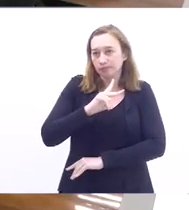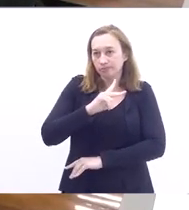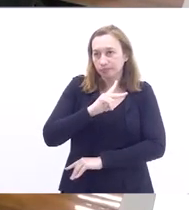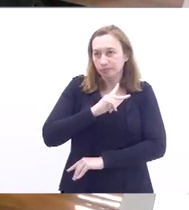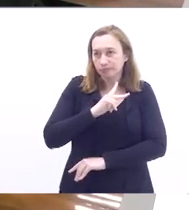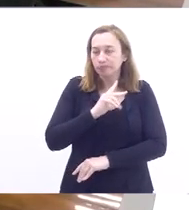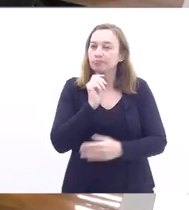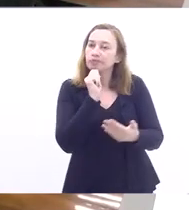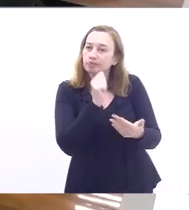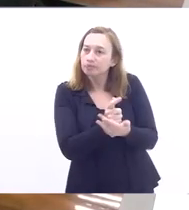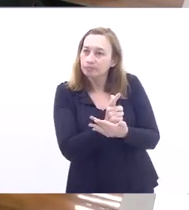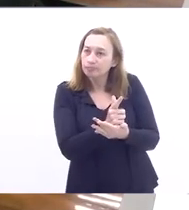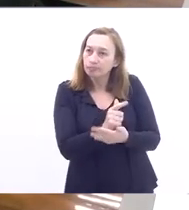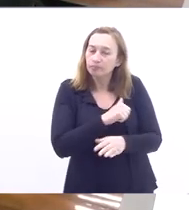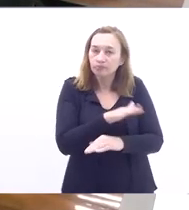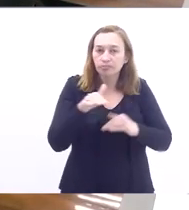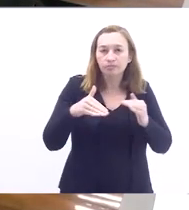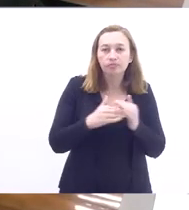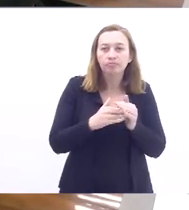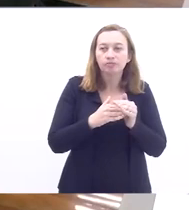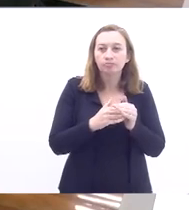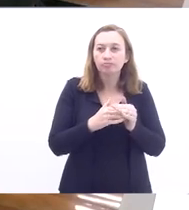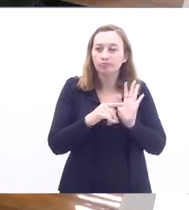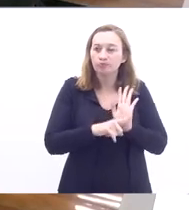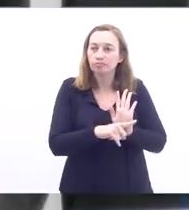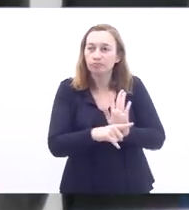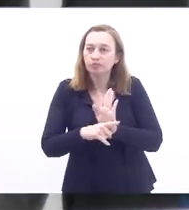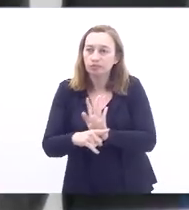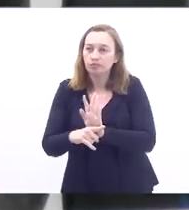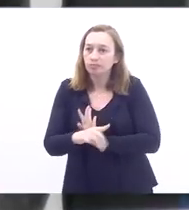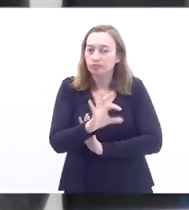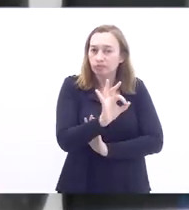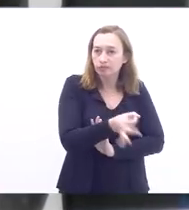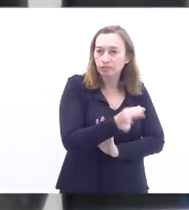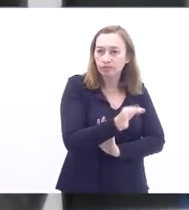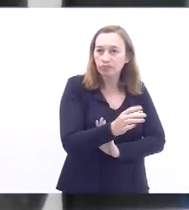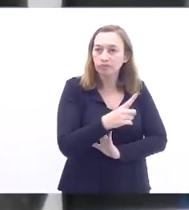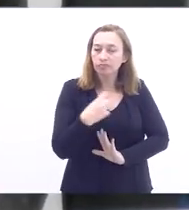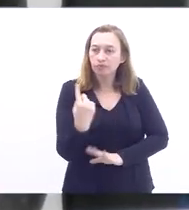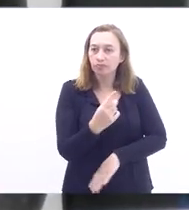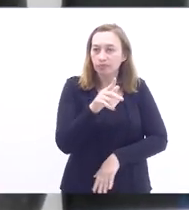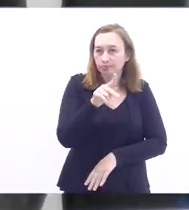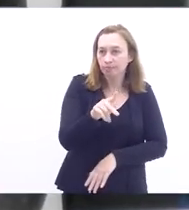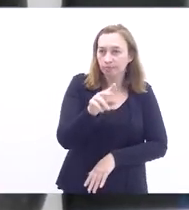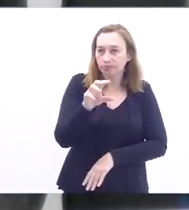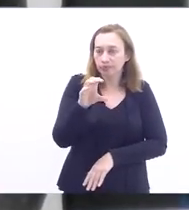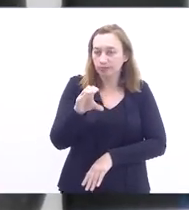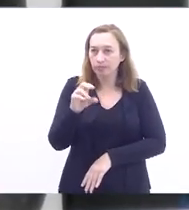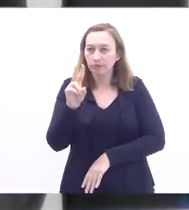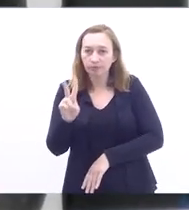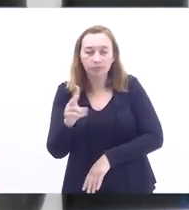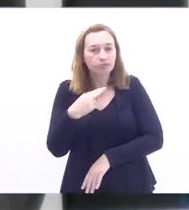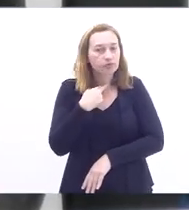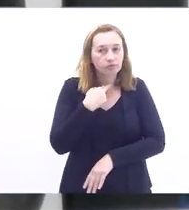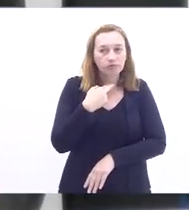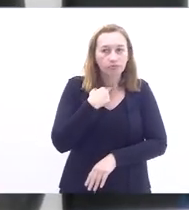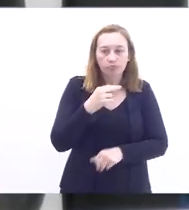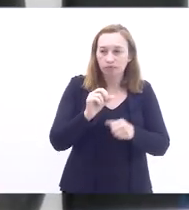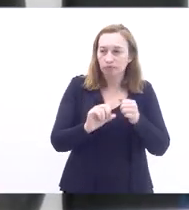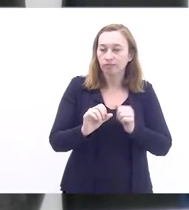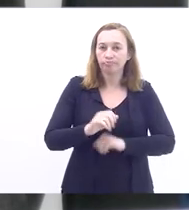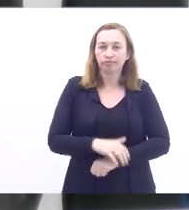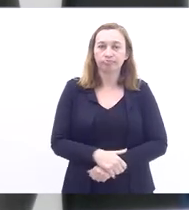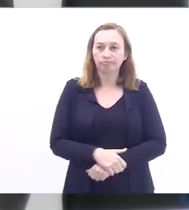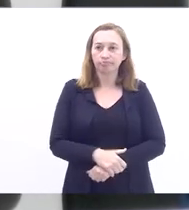para pagamento de todos os auxílios inclusive do nosso perceber não possa executar essa